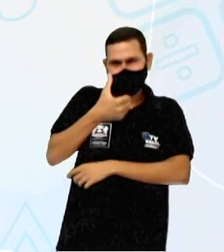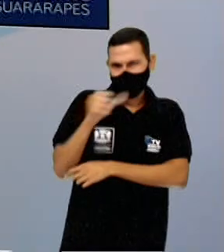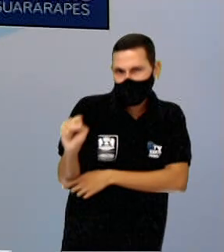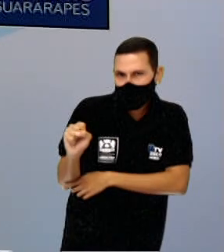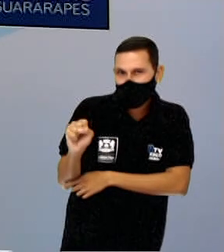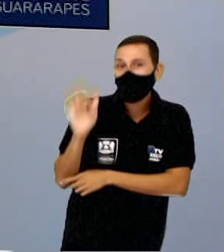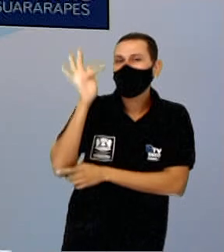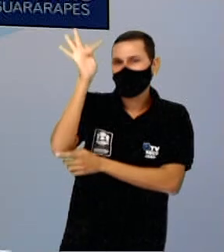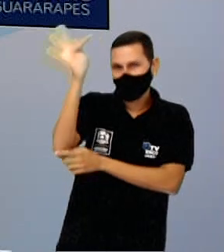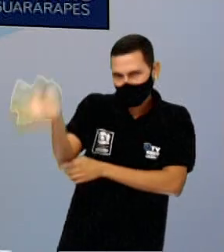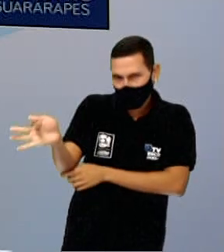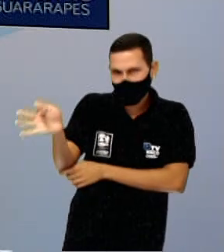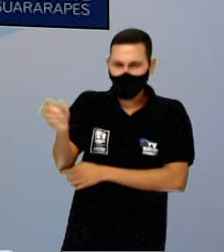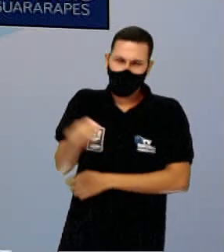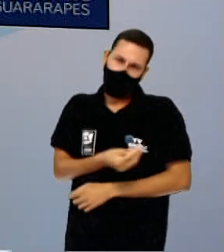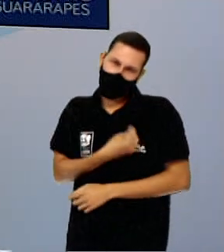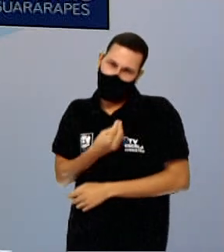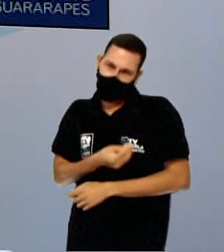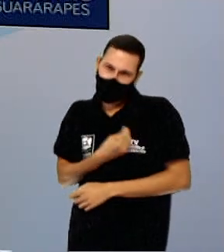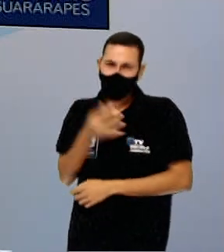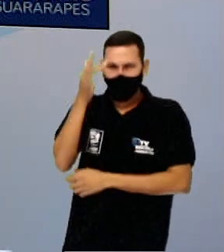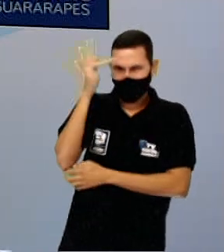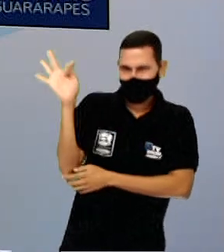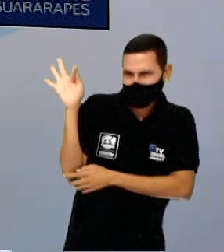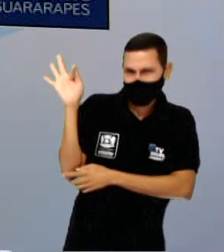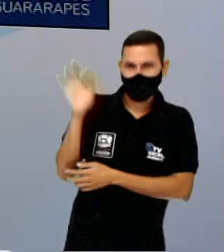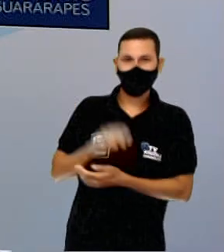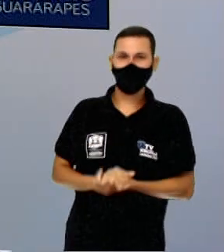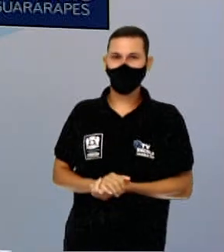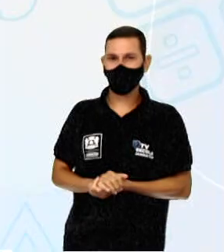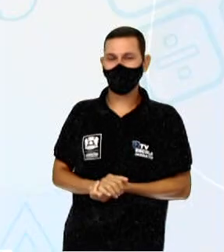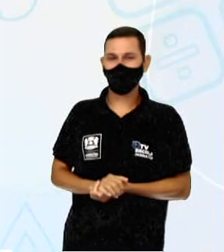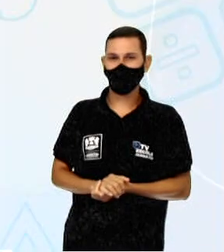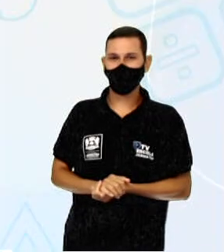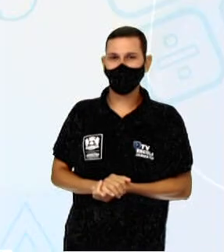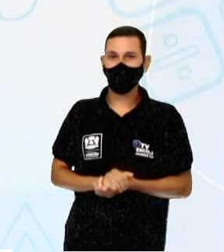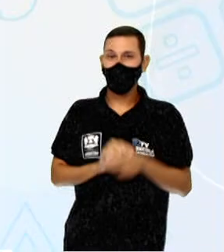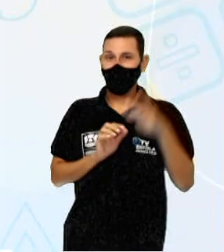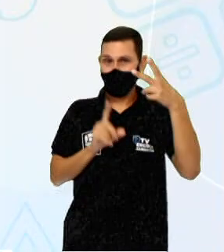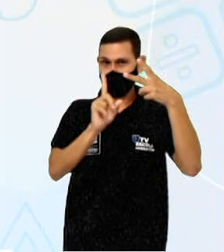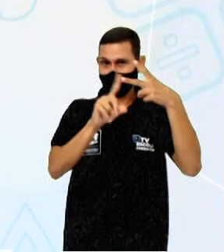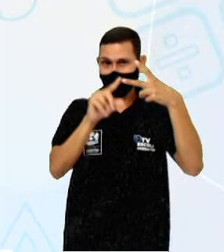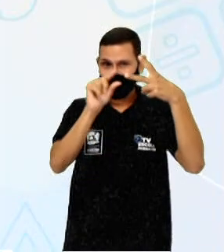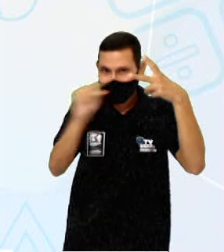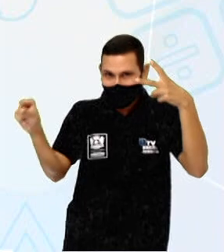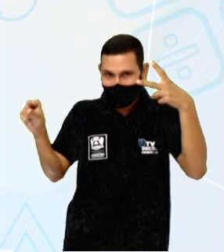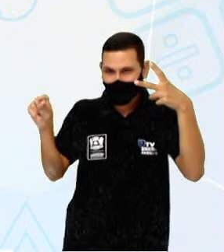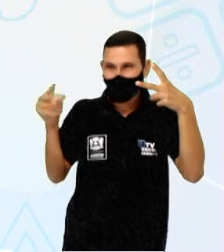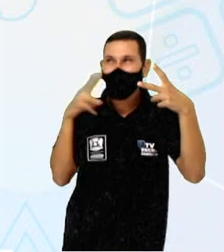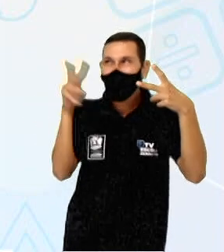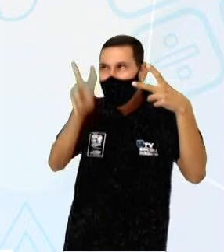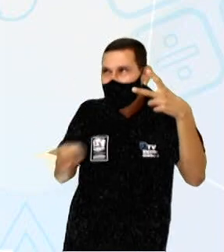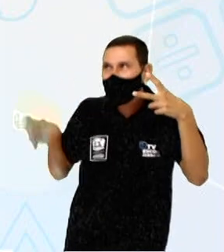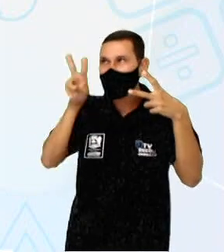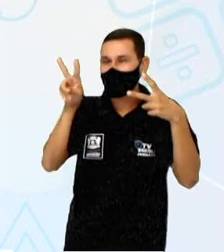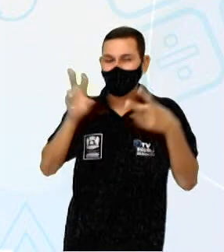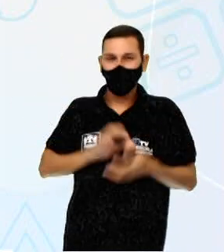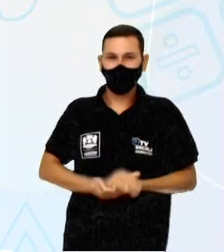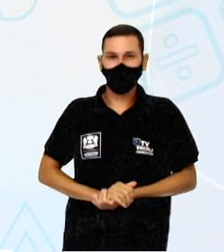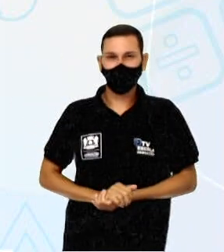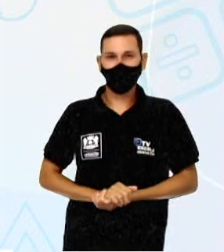Paris. Conhece alguém que fez isso? Segunda frase. In 1909, I designed